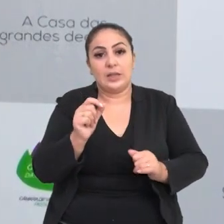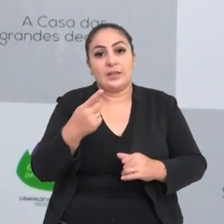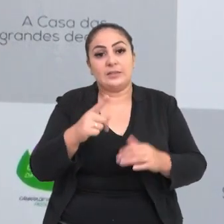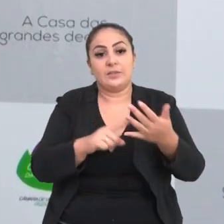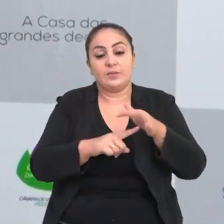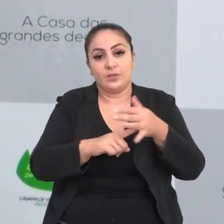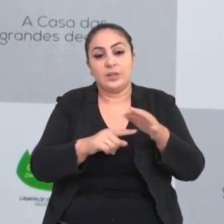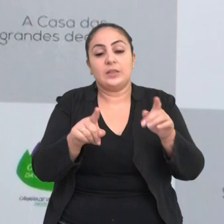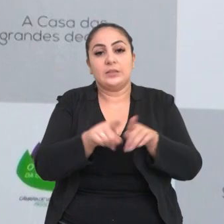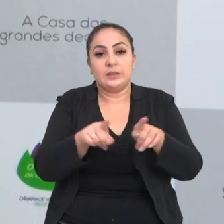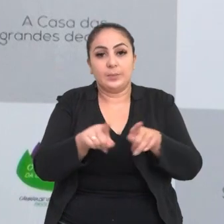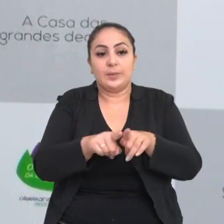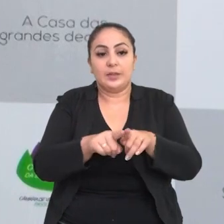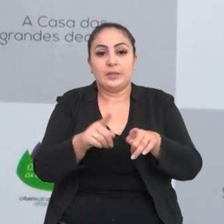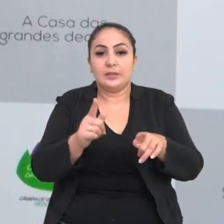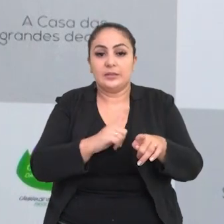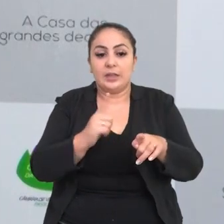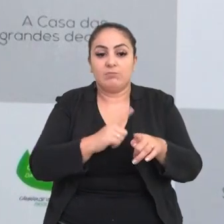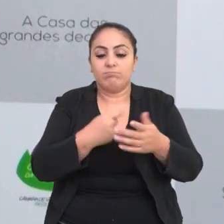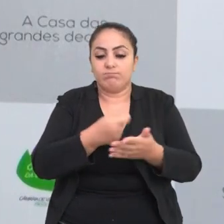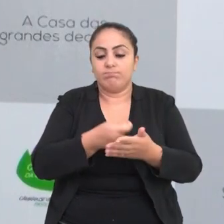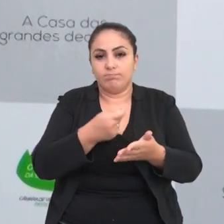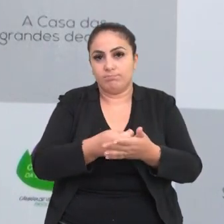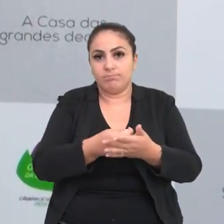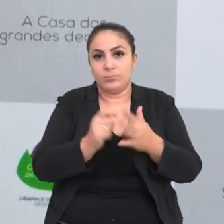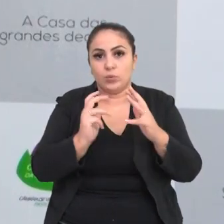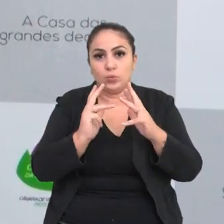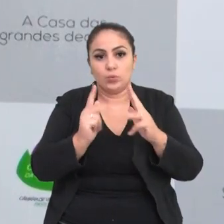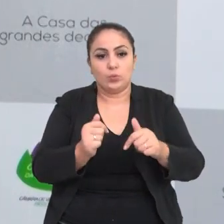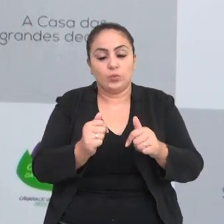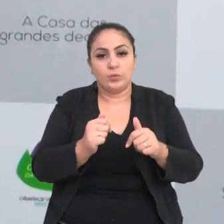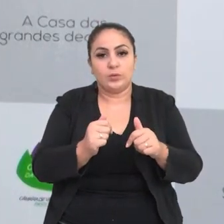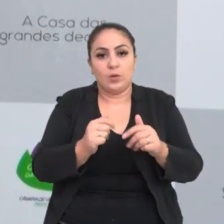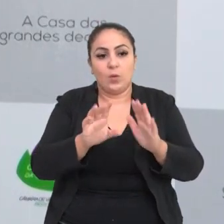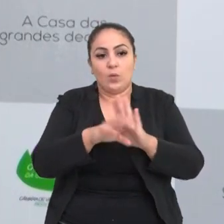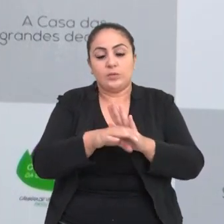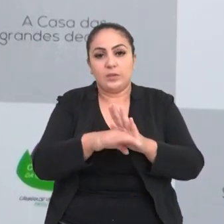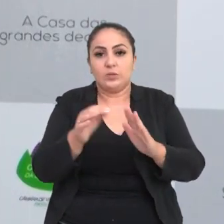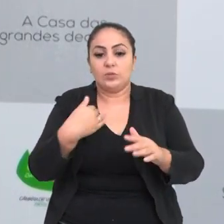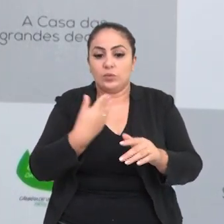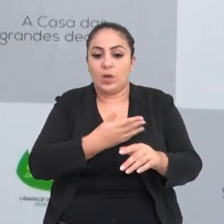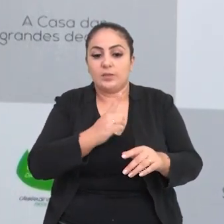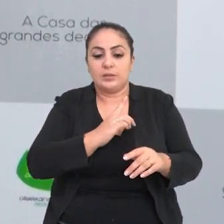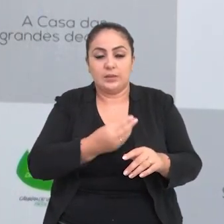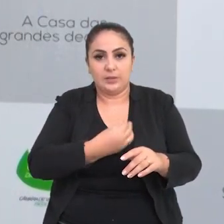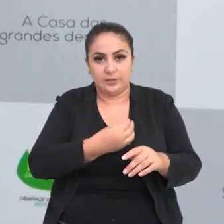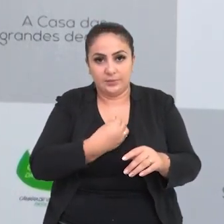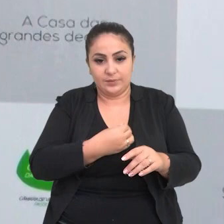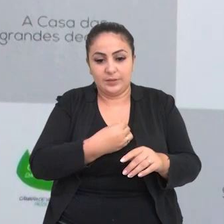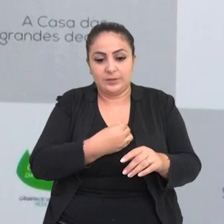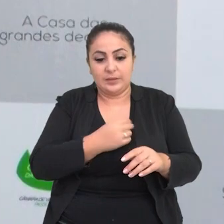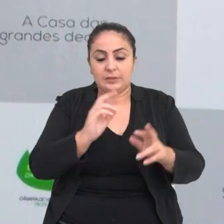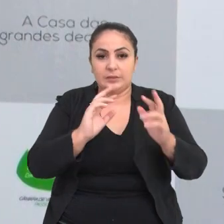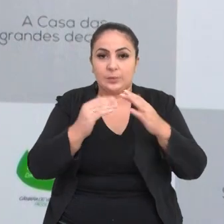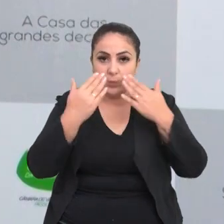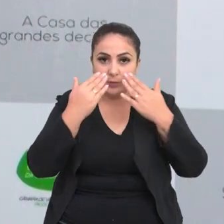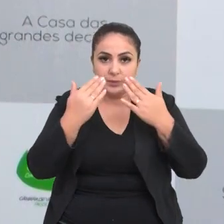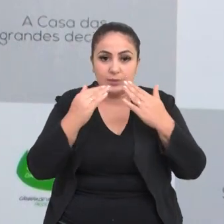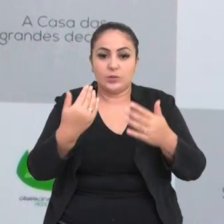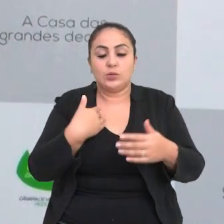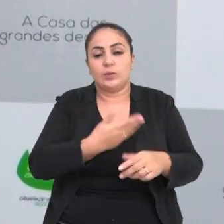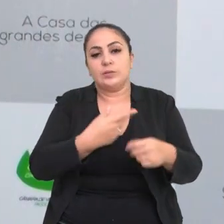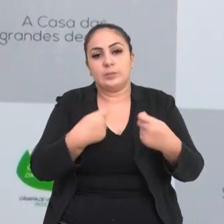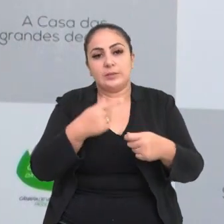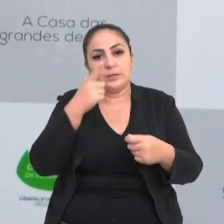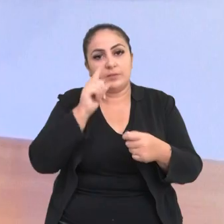essas feiras também passem por esses rigorosos conceitos que os quais nós estamos expostos, né, e os quais a